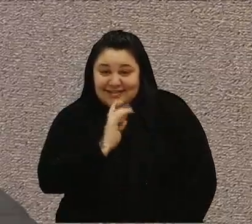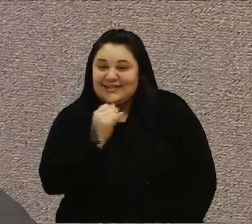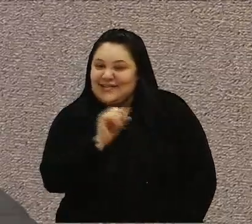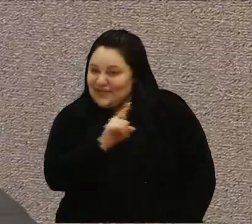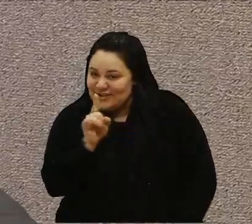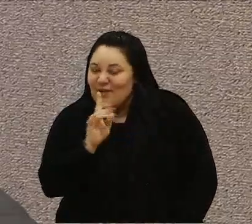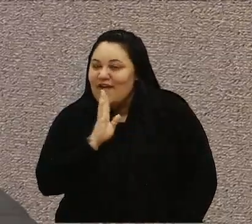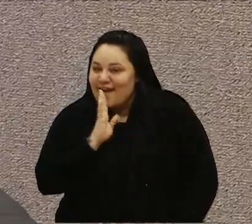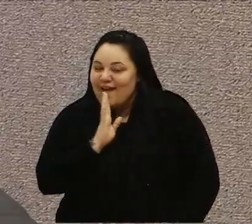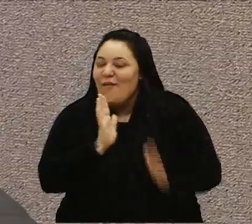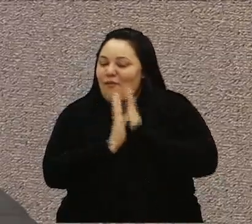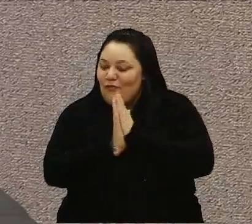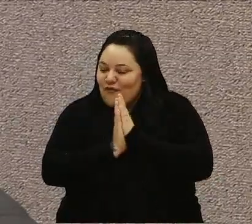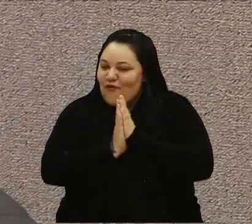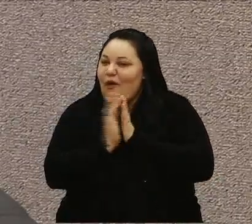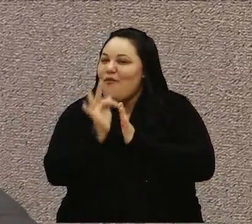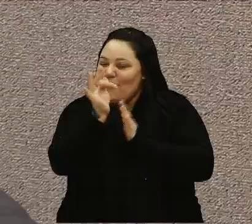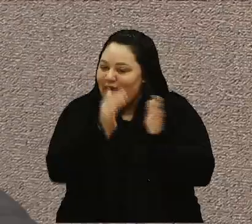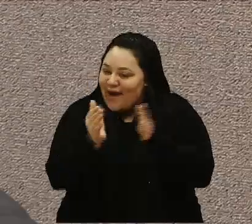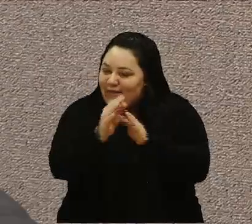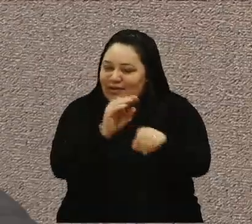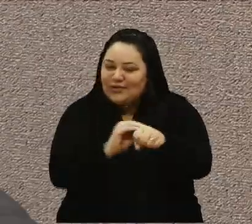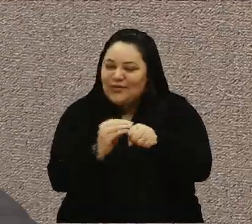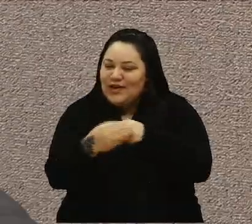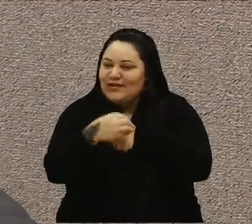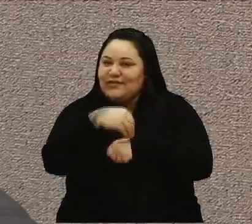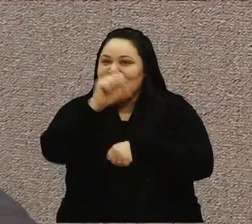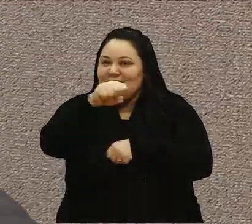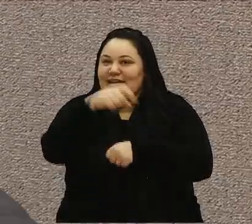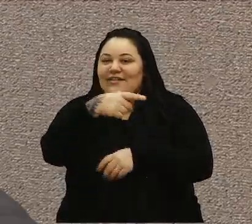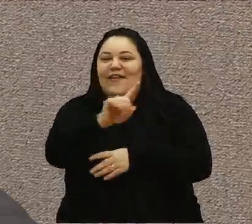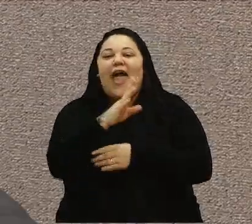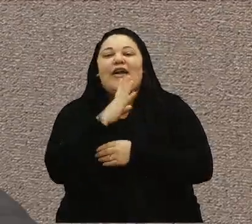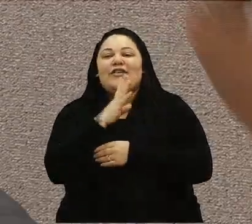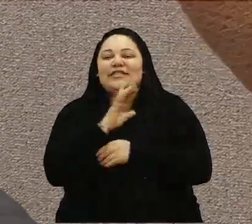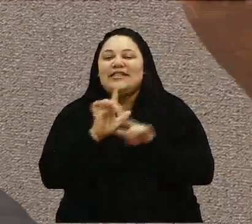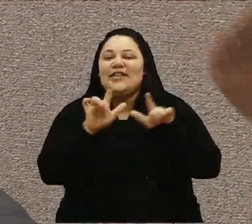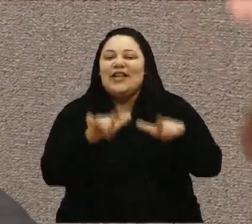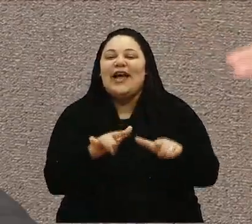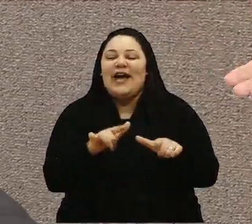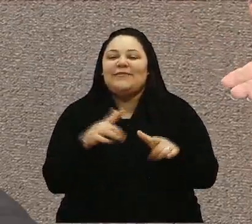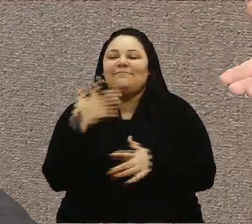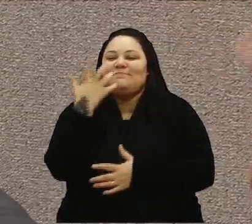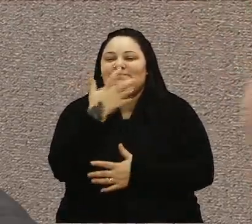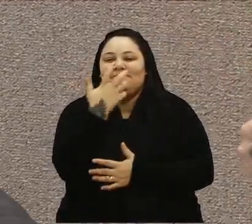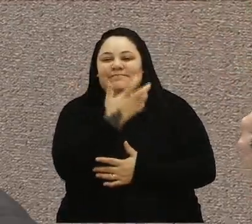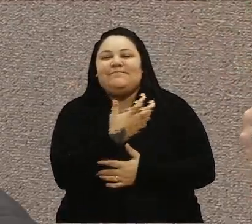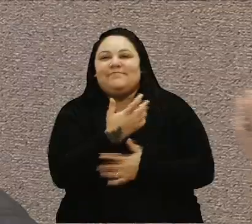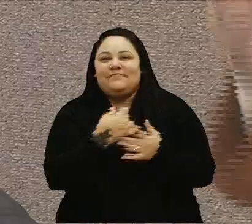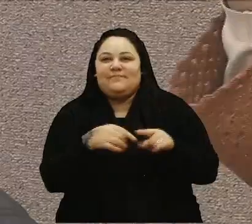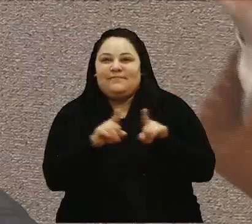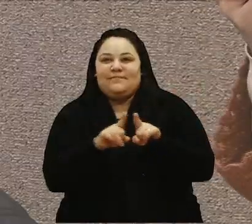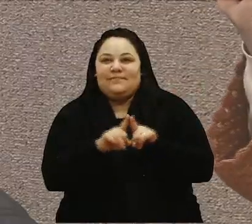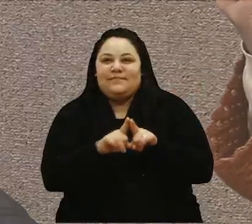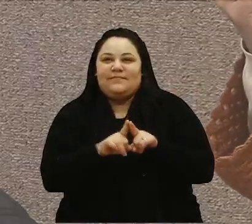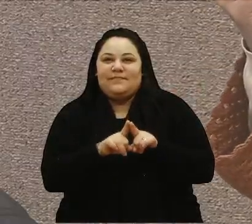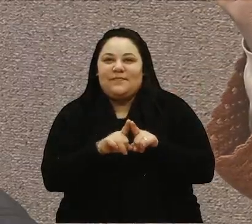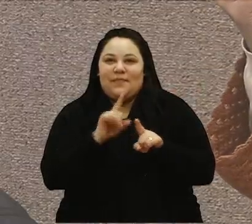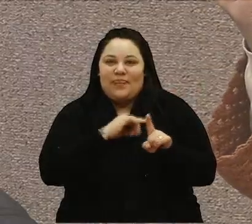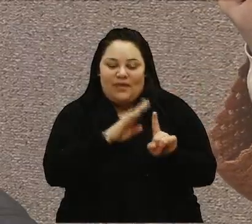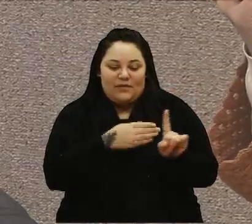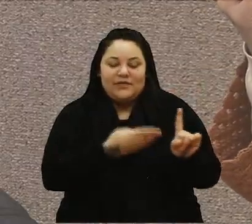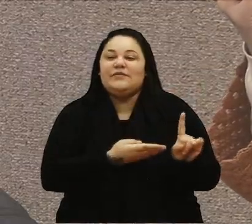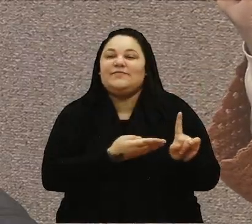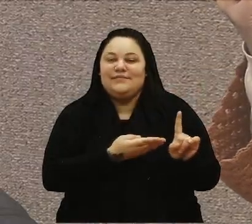pela futura Estrada Municipal Caminho do Morango e vai conhecer esse lugar que é sensacional. Uma homenagem também aqui para o nosso querido